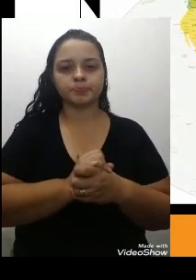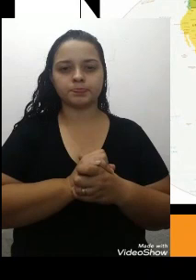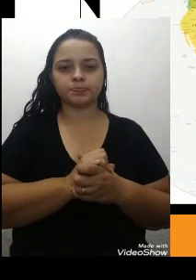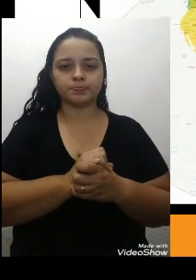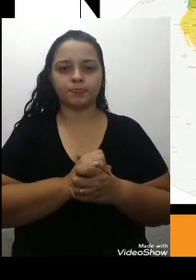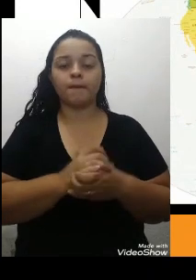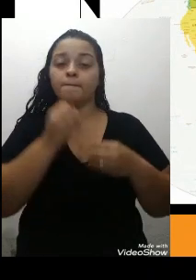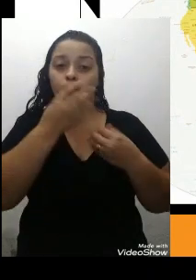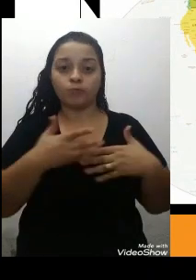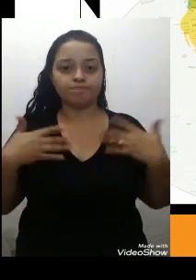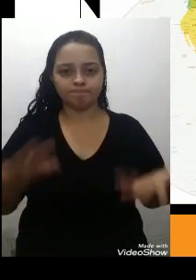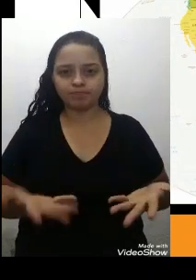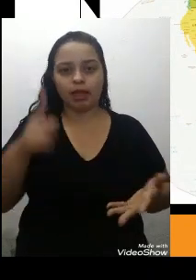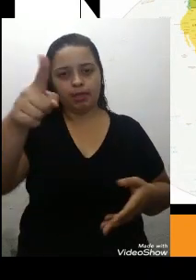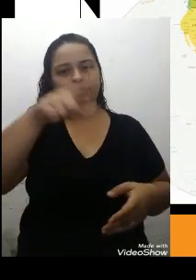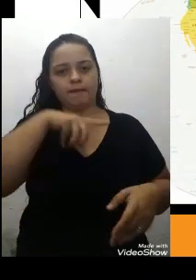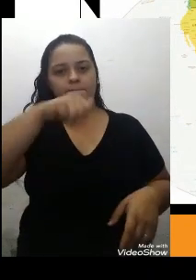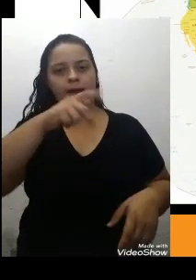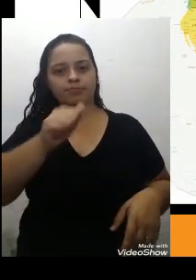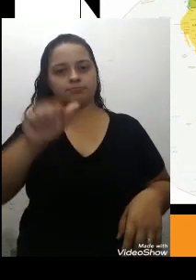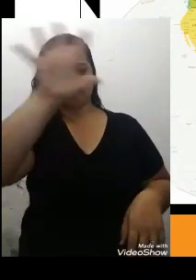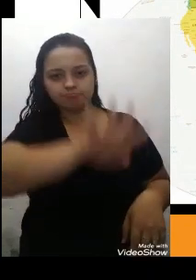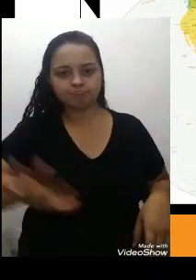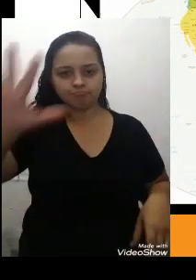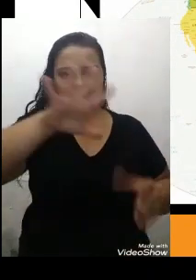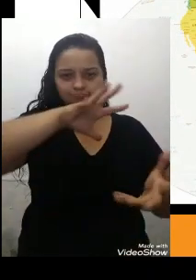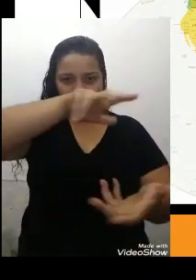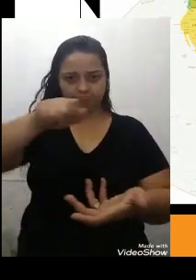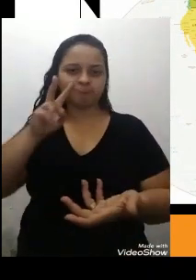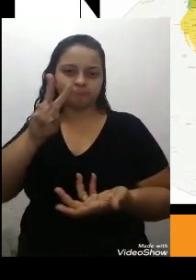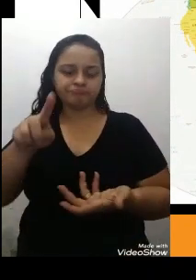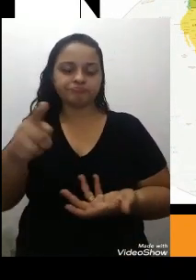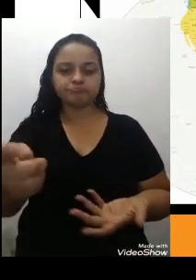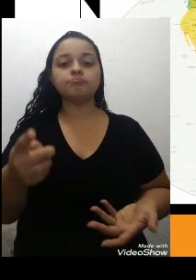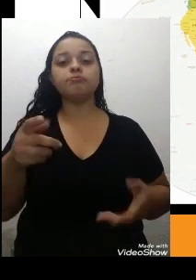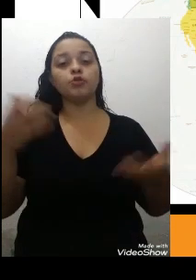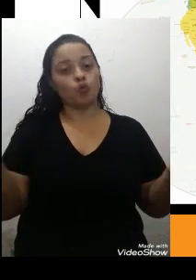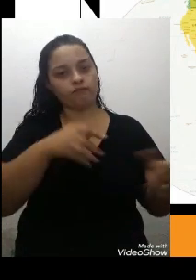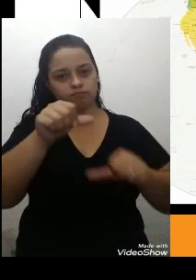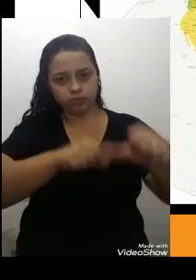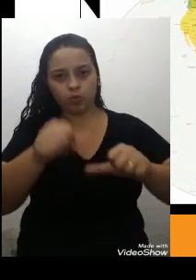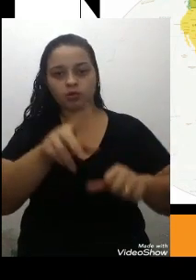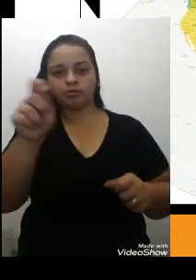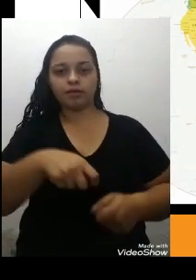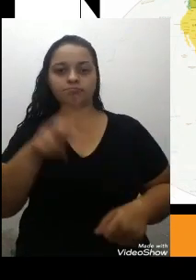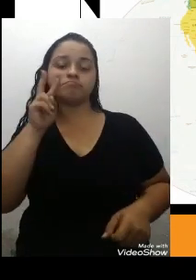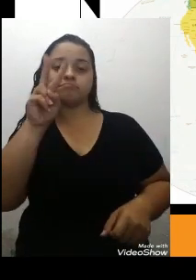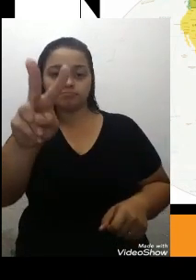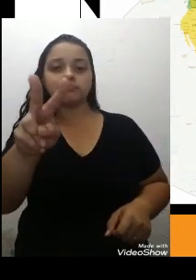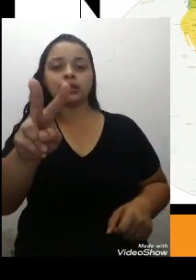Bom, nesse mapa mundi aqui, que é o mapa mundi atual, a gente pode observar que o continente africano ele